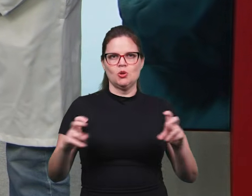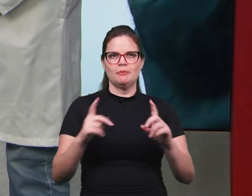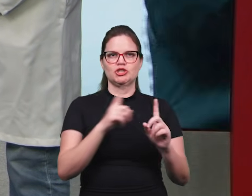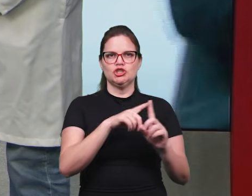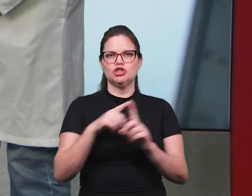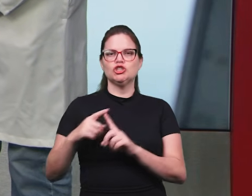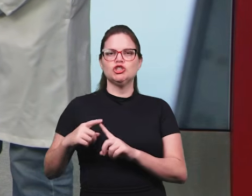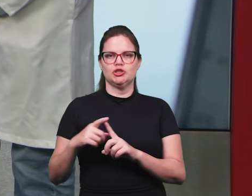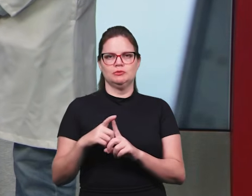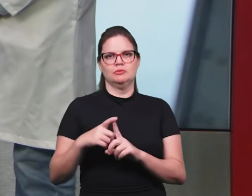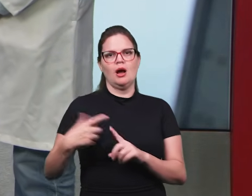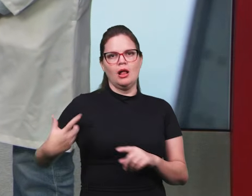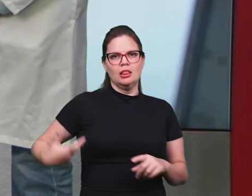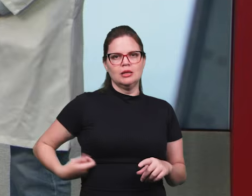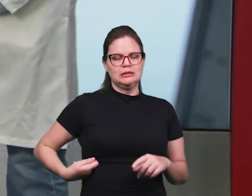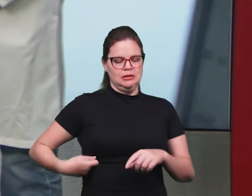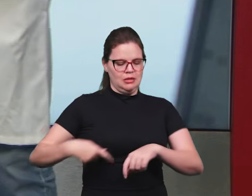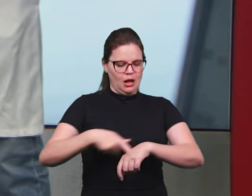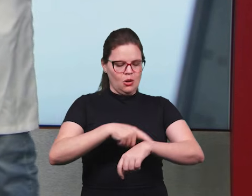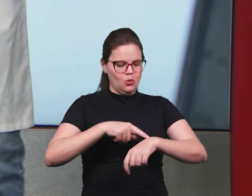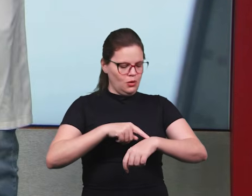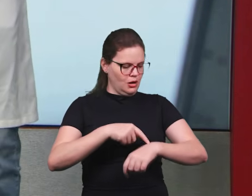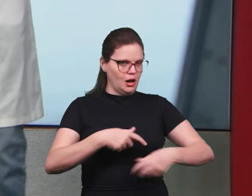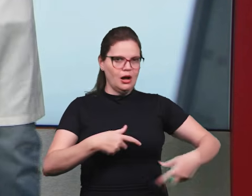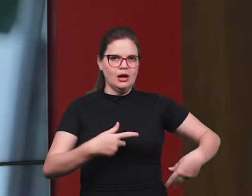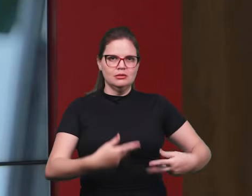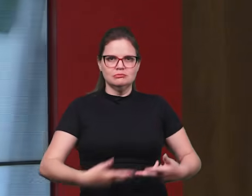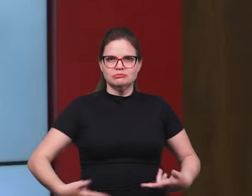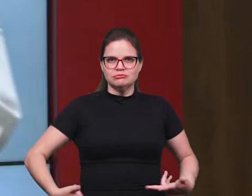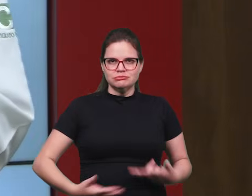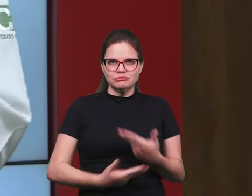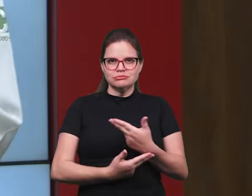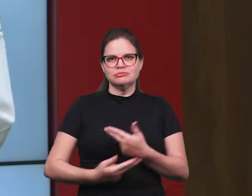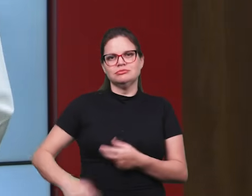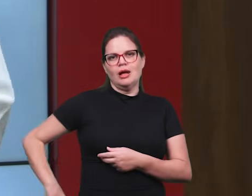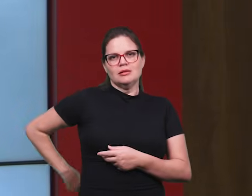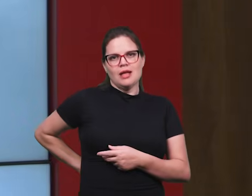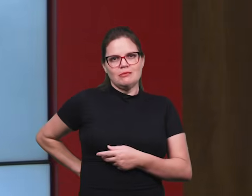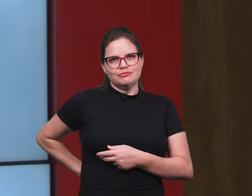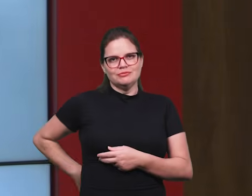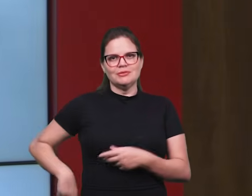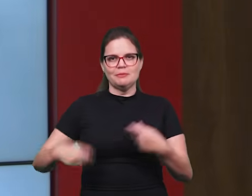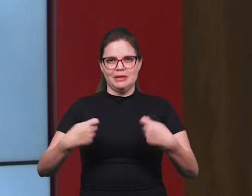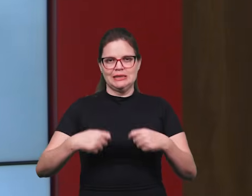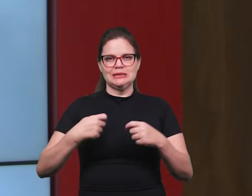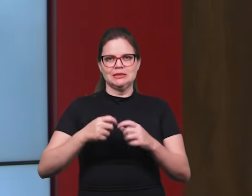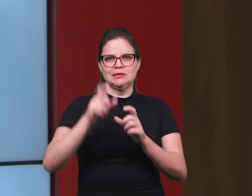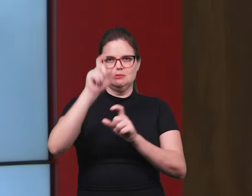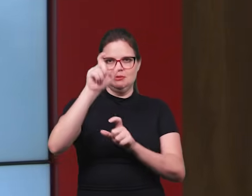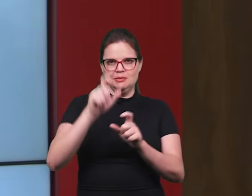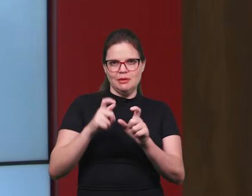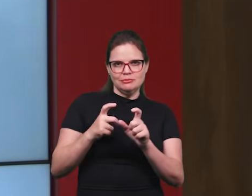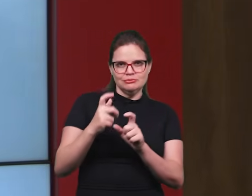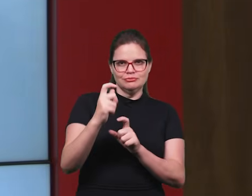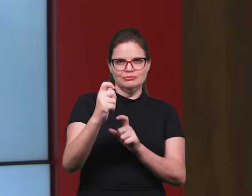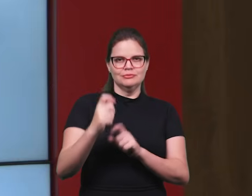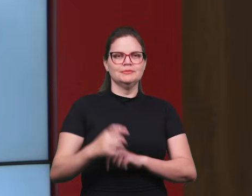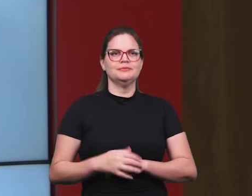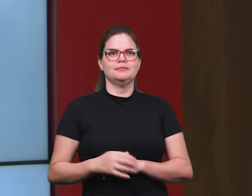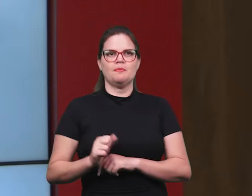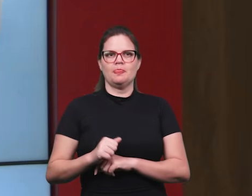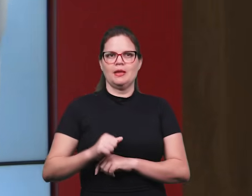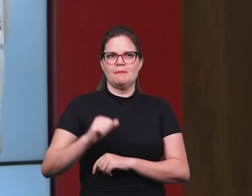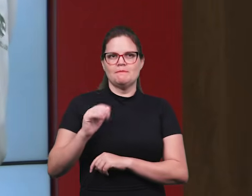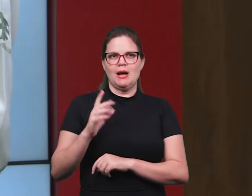tipo de anestesia. Então, você colocou aí cesariana, que é muito comum, é um dos bloqueios regionais